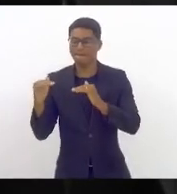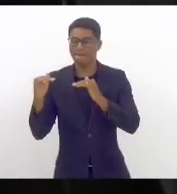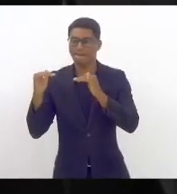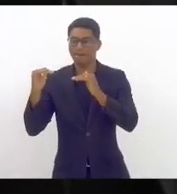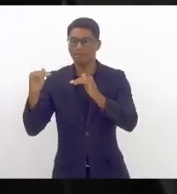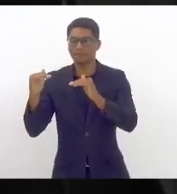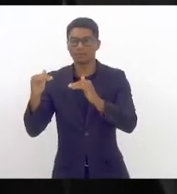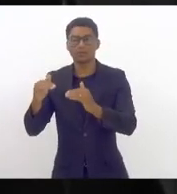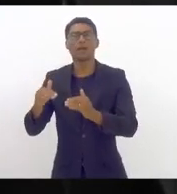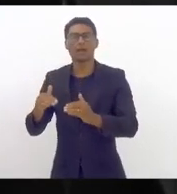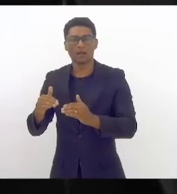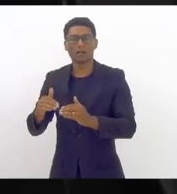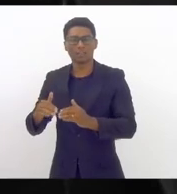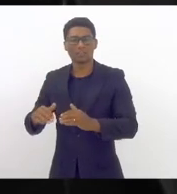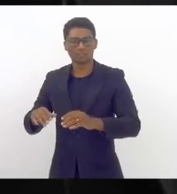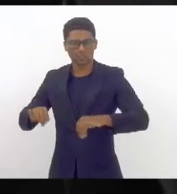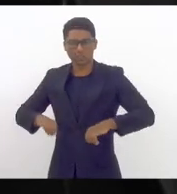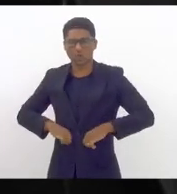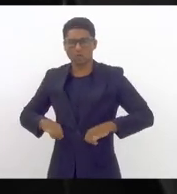de opressão